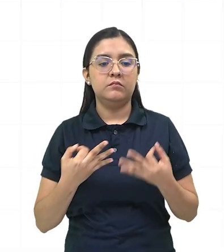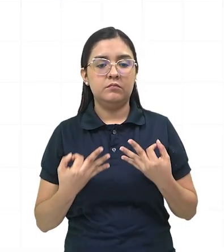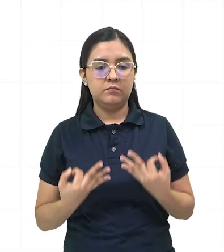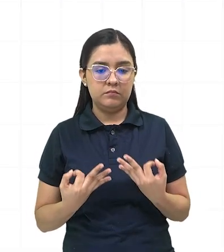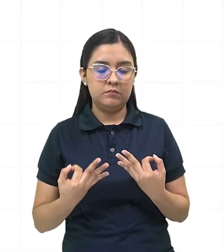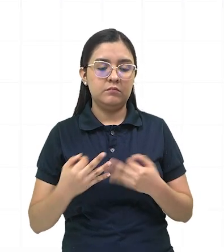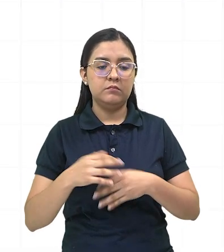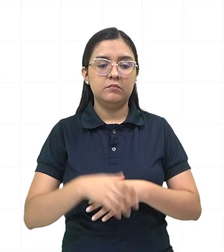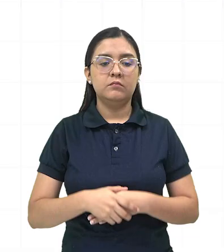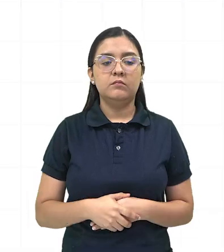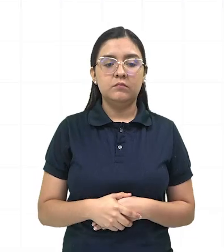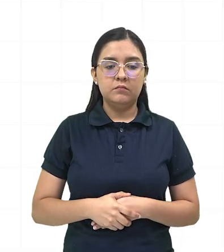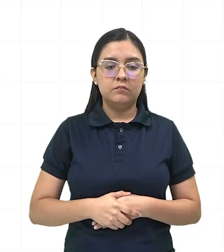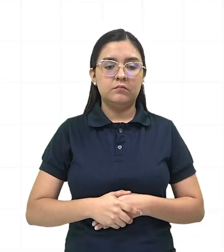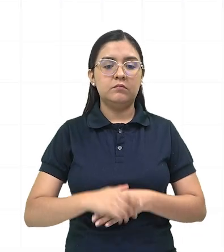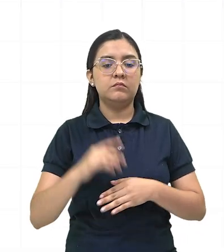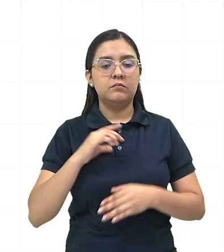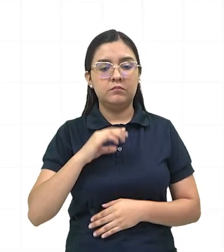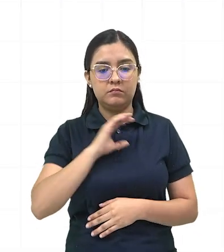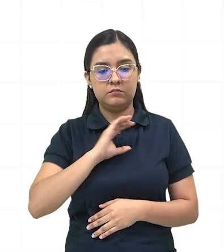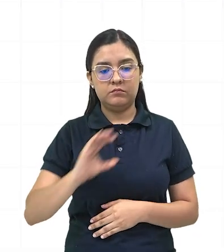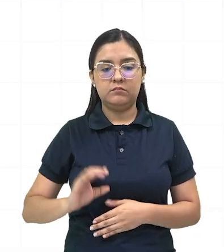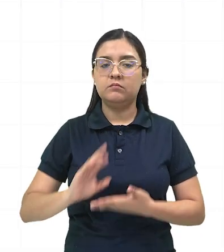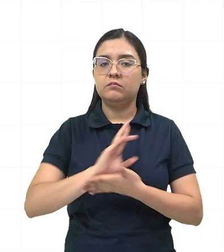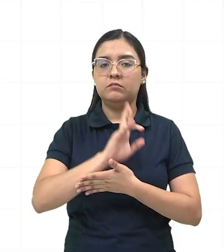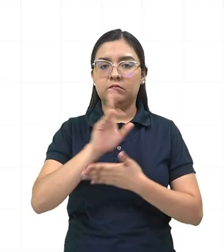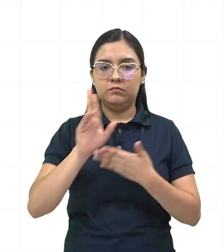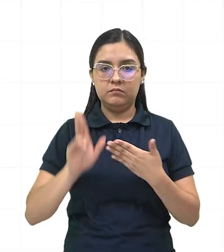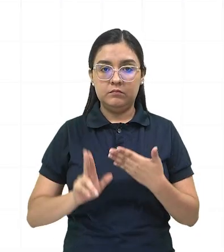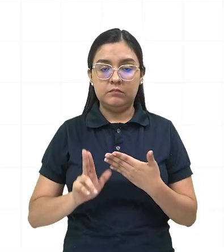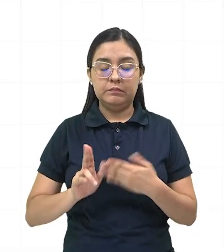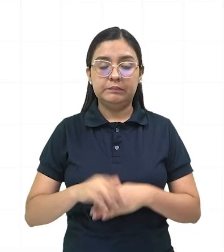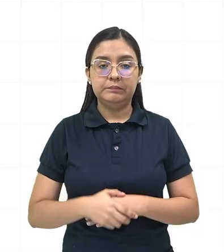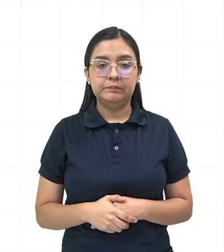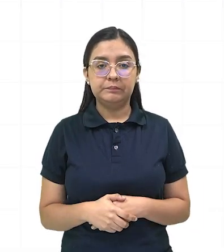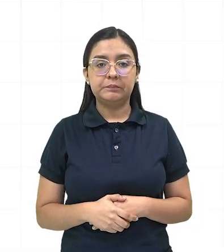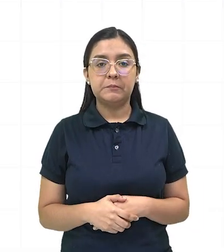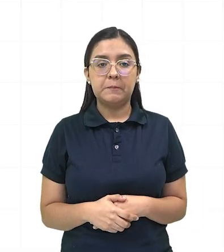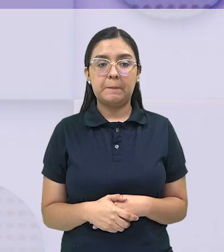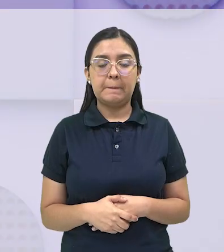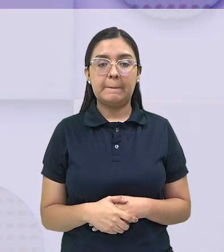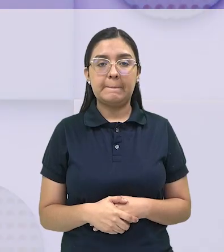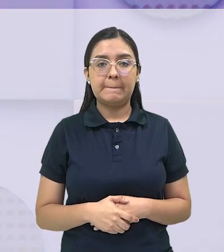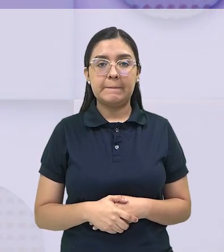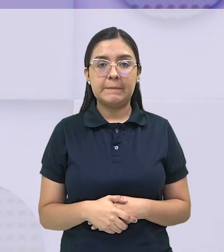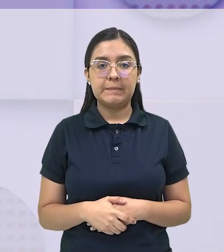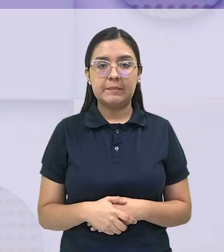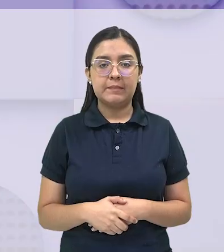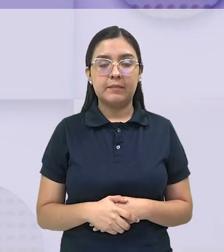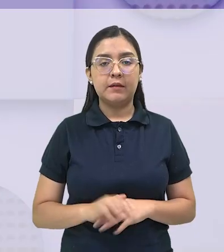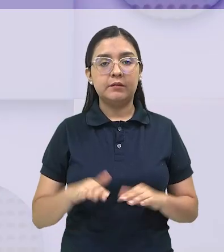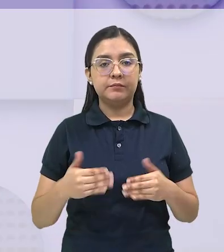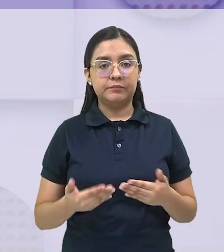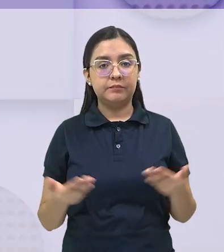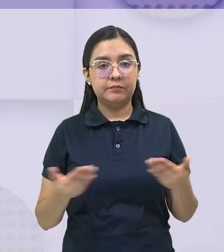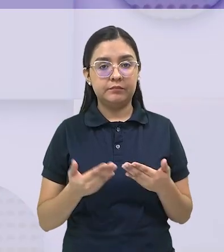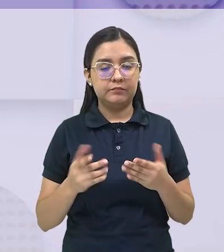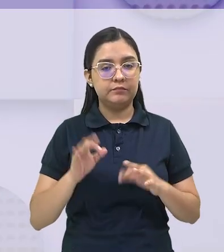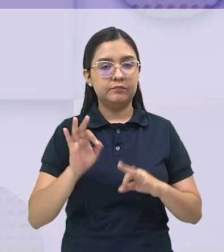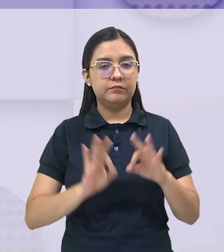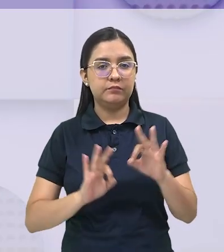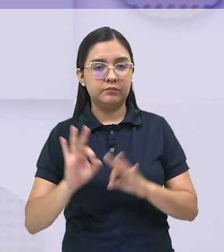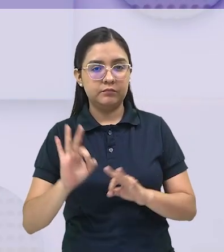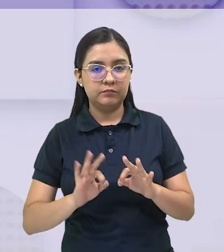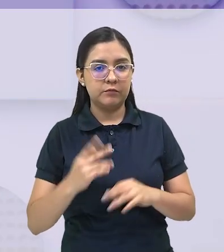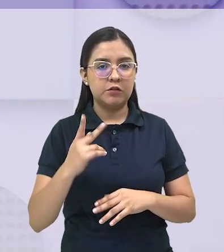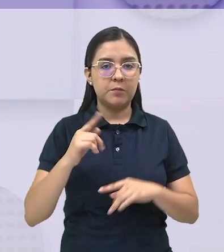budismo, messianismo, cristianismo e transcendência, entre outras. Então agora você se